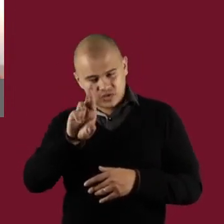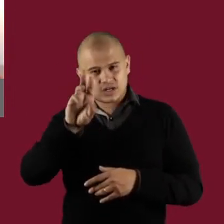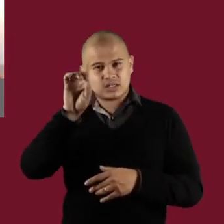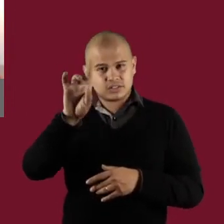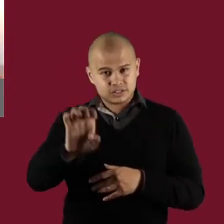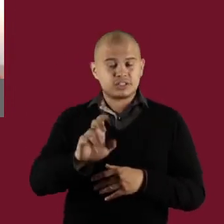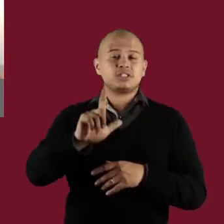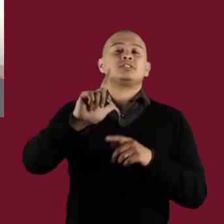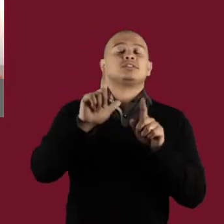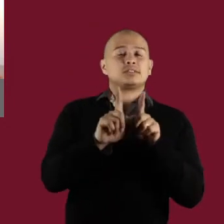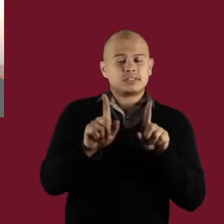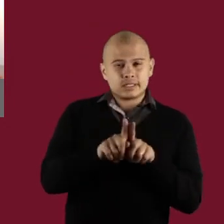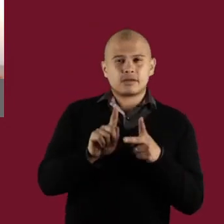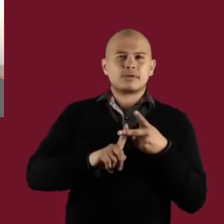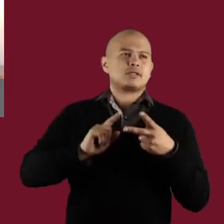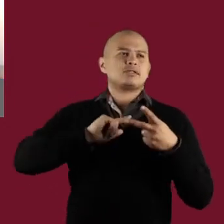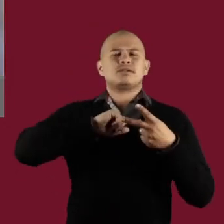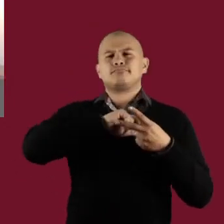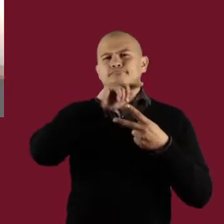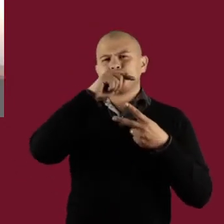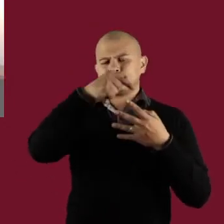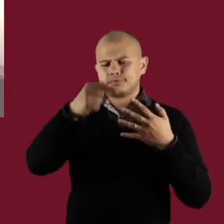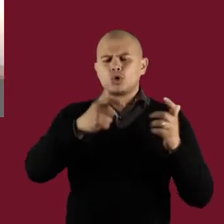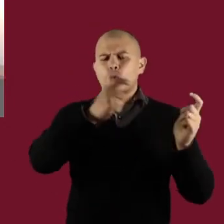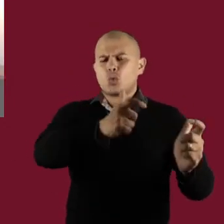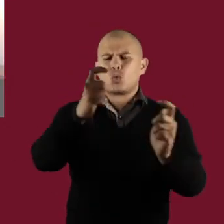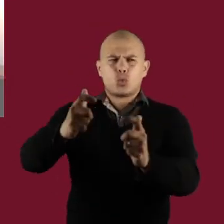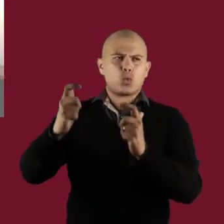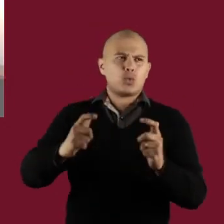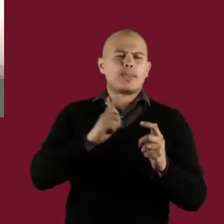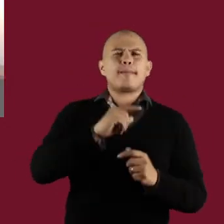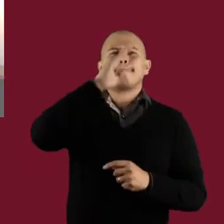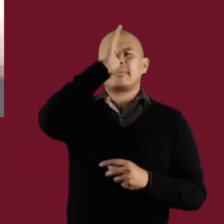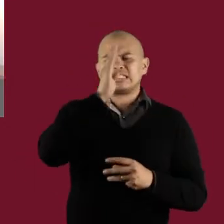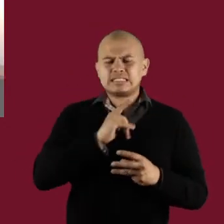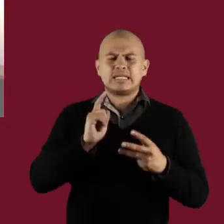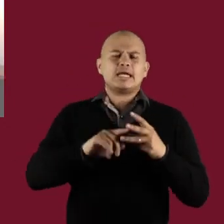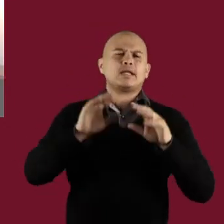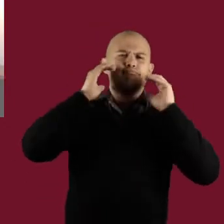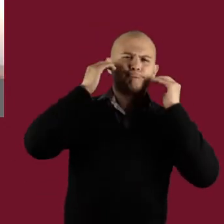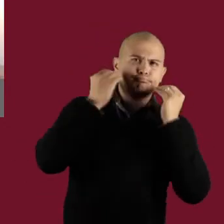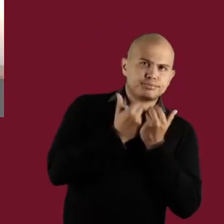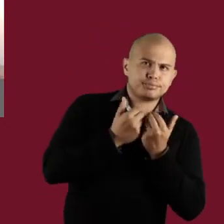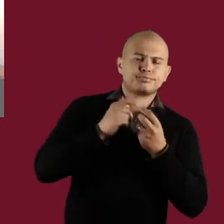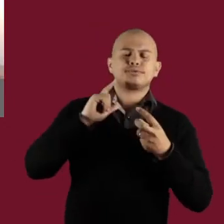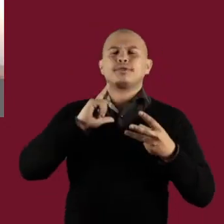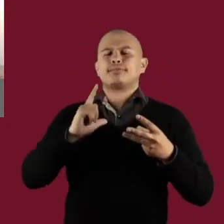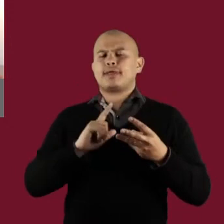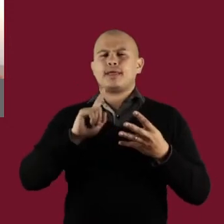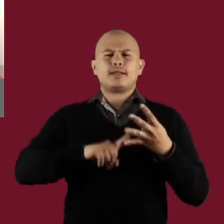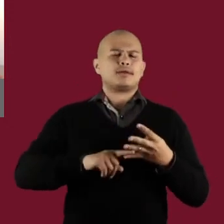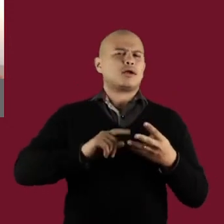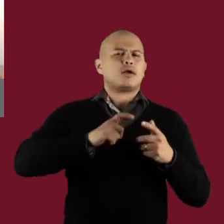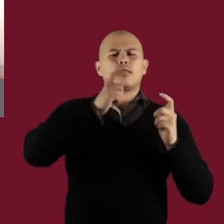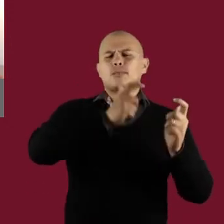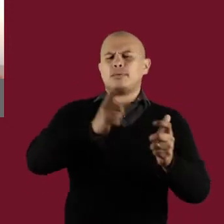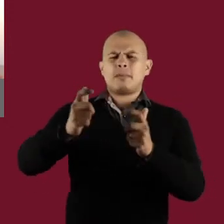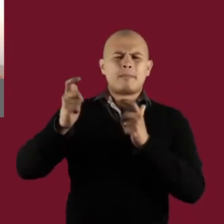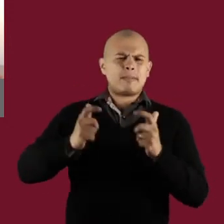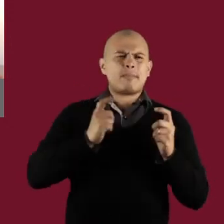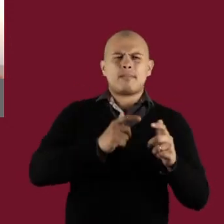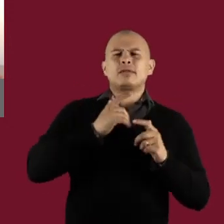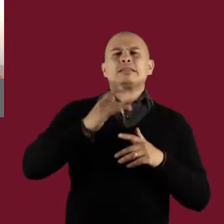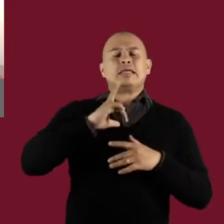né, de Portugal, e também de brasileiros, como o Eleutério falava, moçambicanos, cabo-verdianos, angolanos, enfim, é a grande lusofonia.